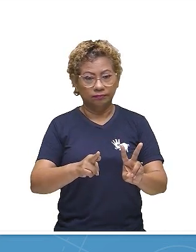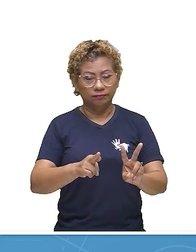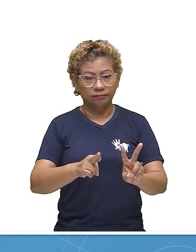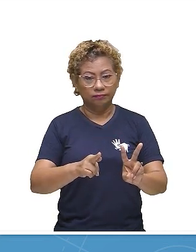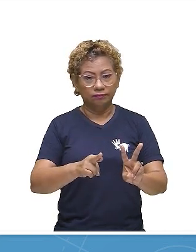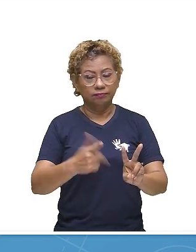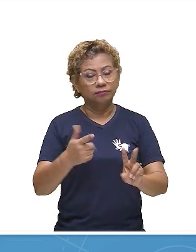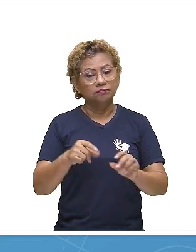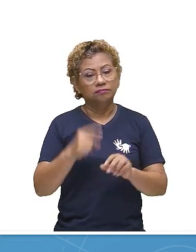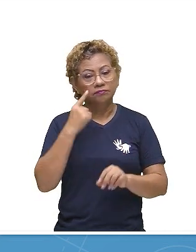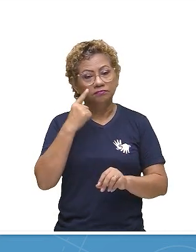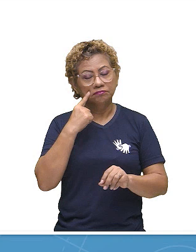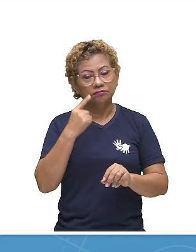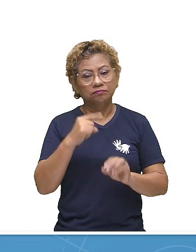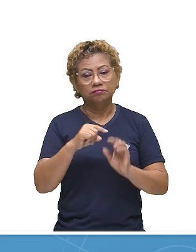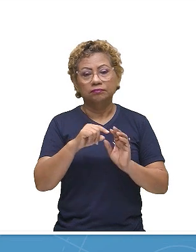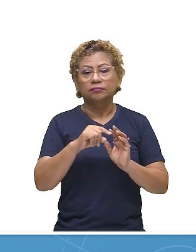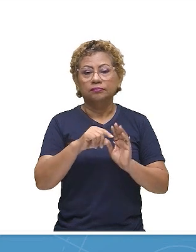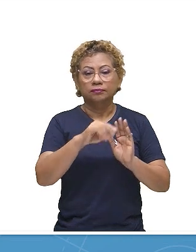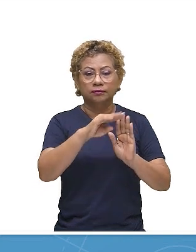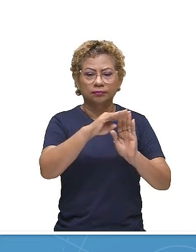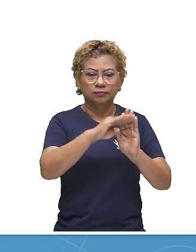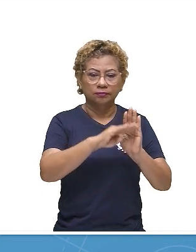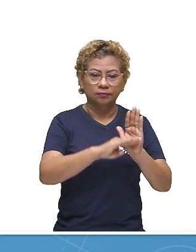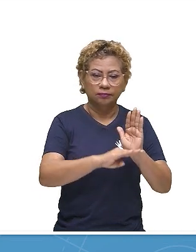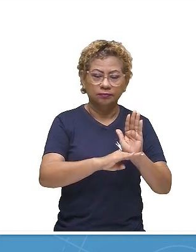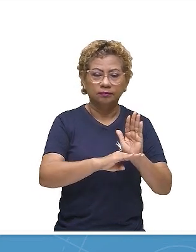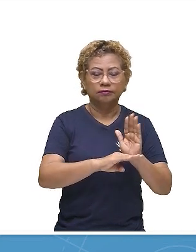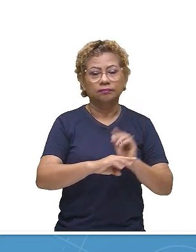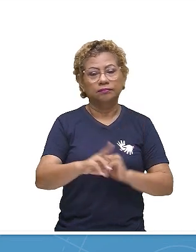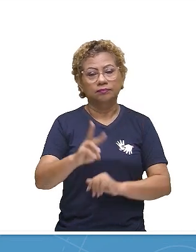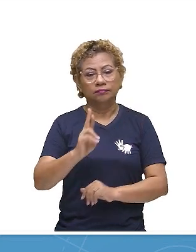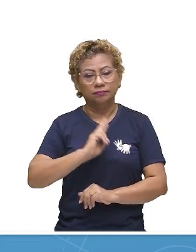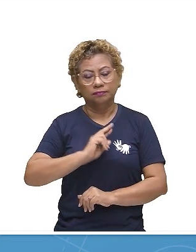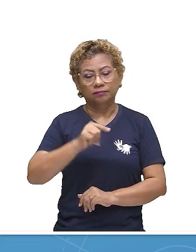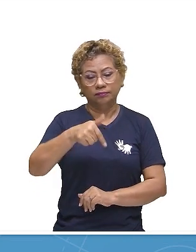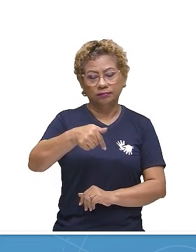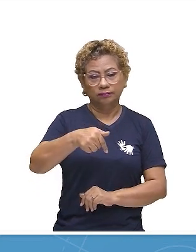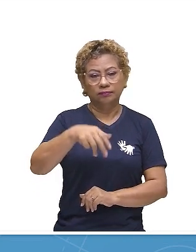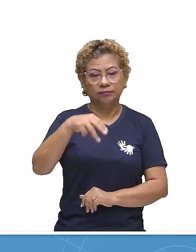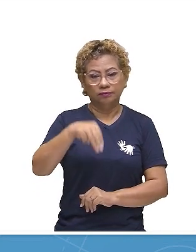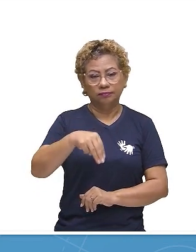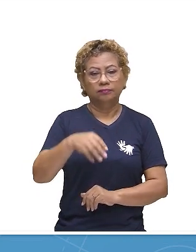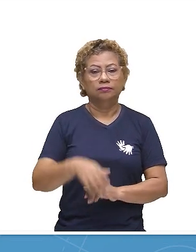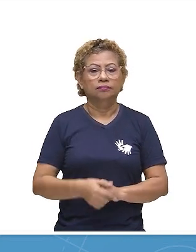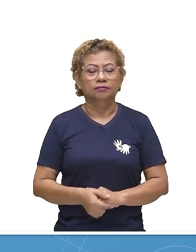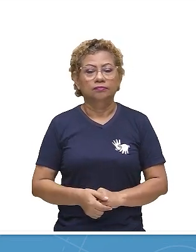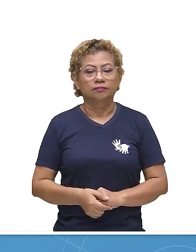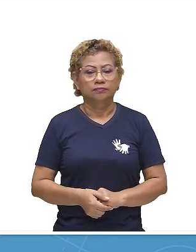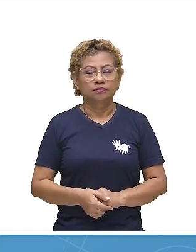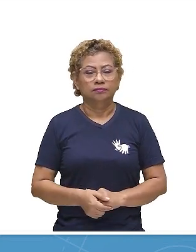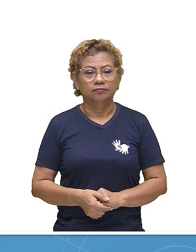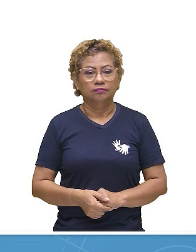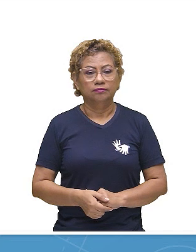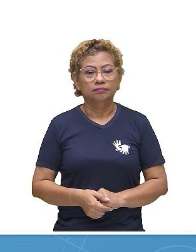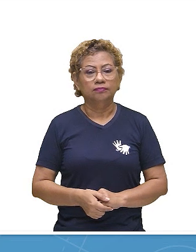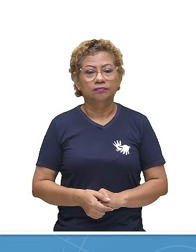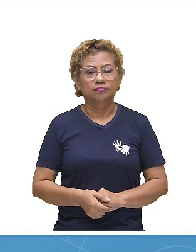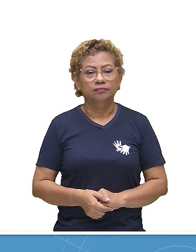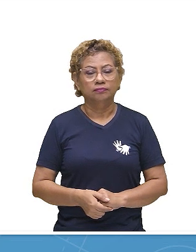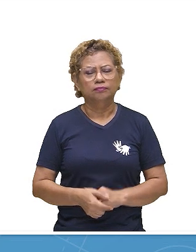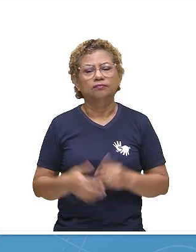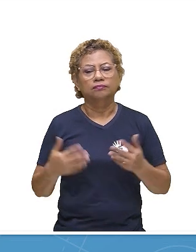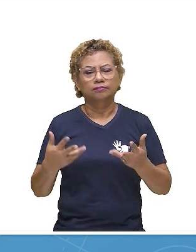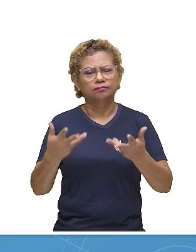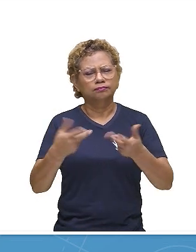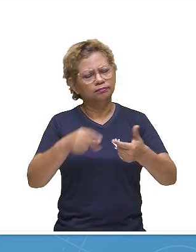na primeira 7 metros, né, que é o caso da nossa sala lá, e aqui o desenvolvimento, né, o